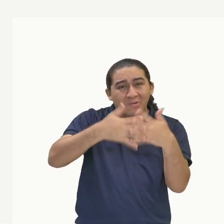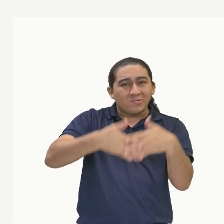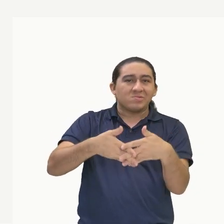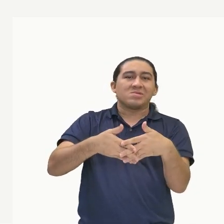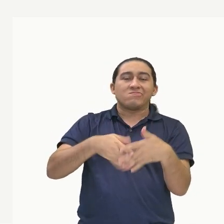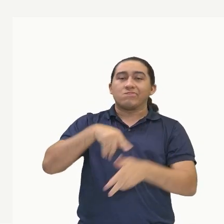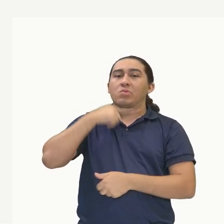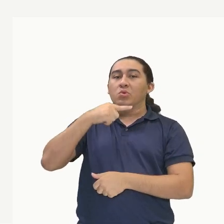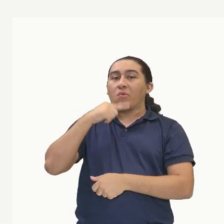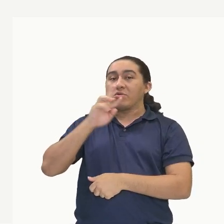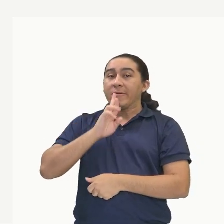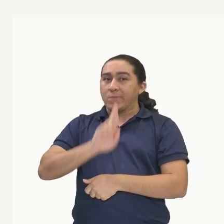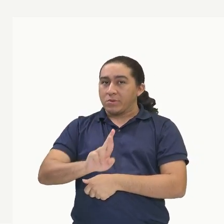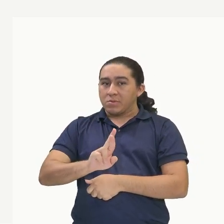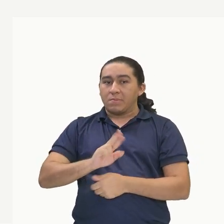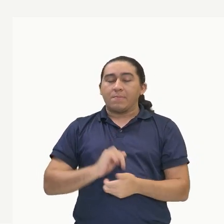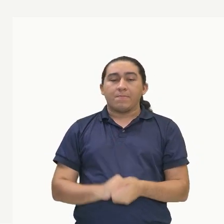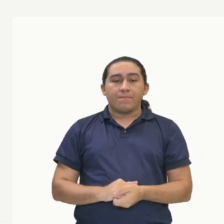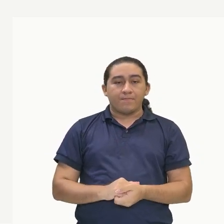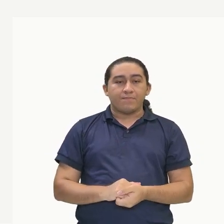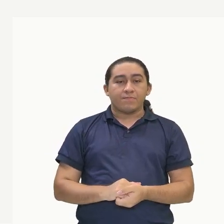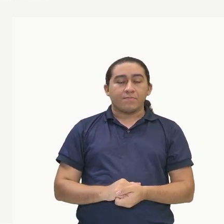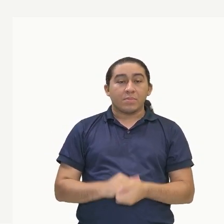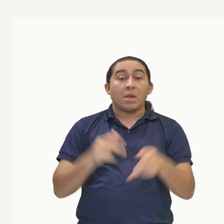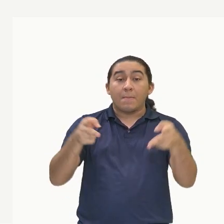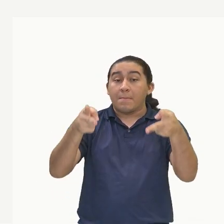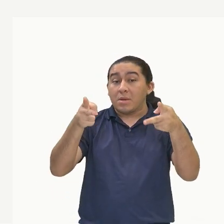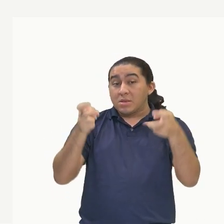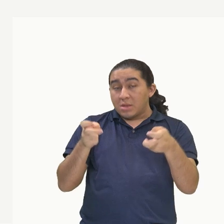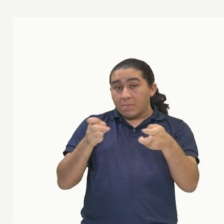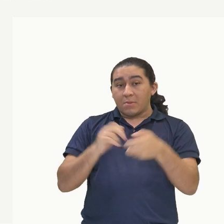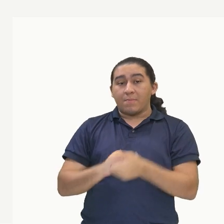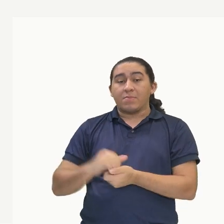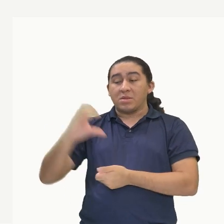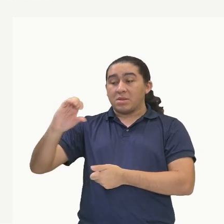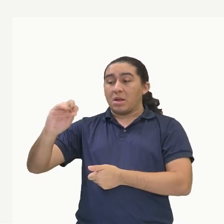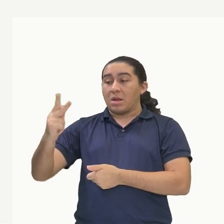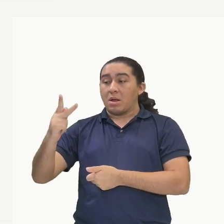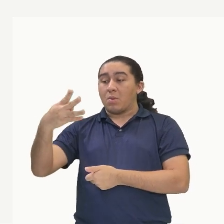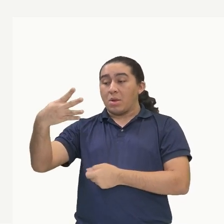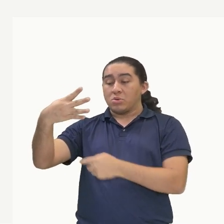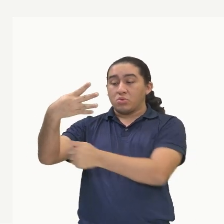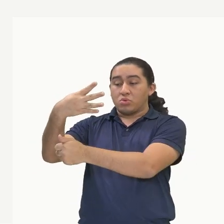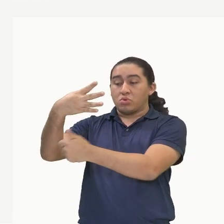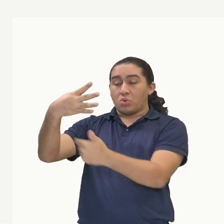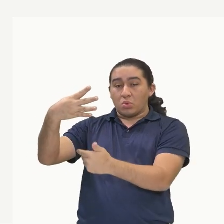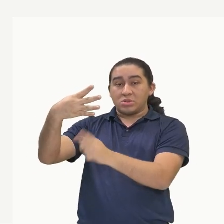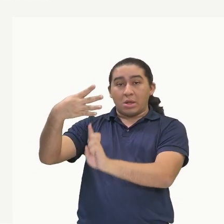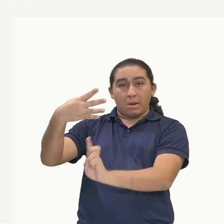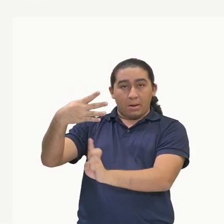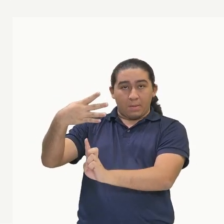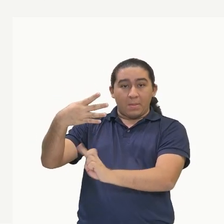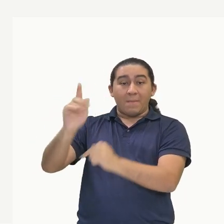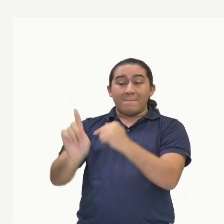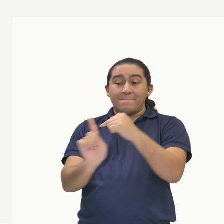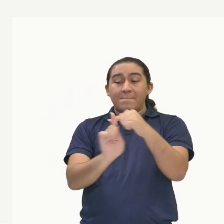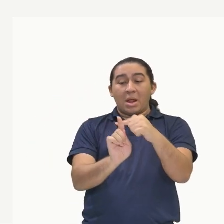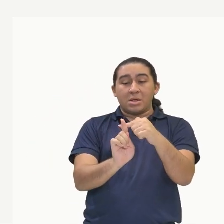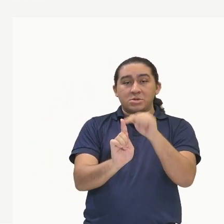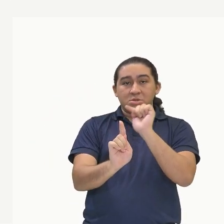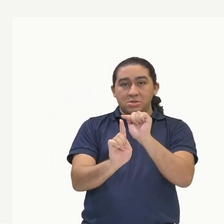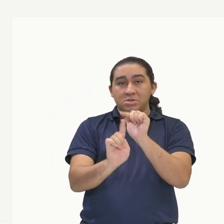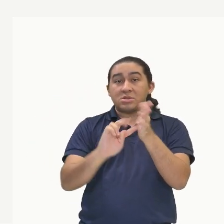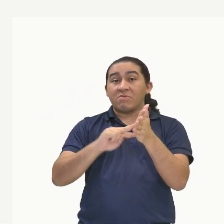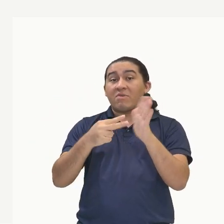metano vai reagir. Note que o mais significa reagir, tá? Ele está falando